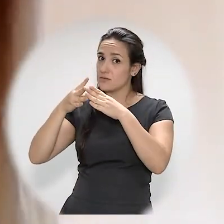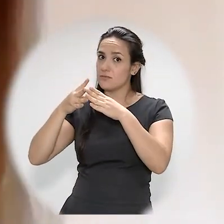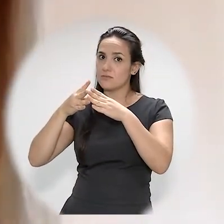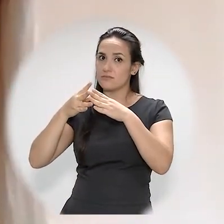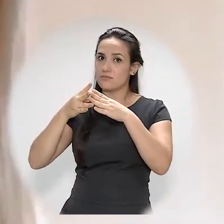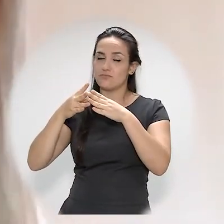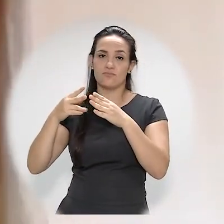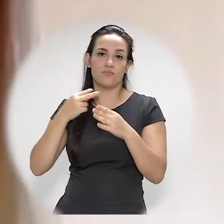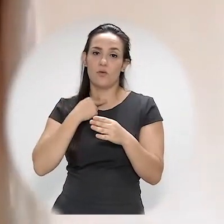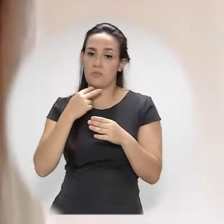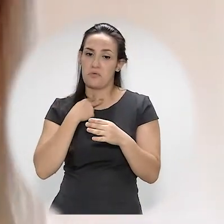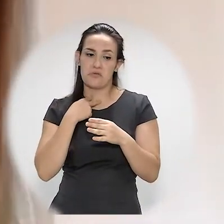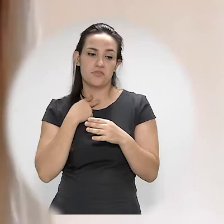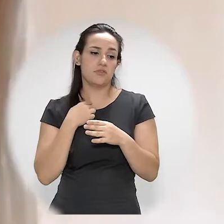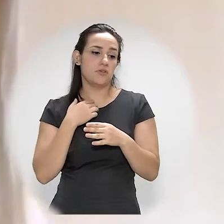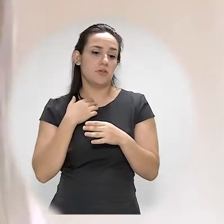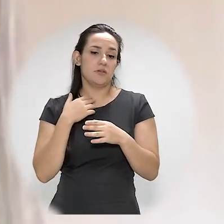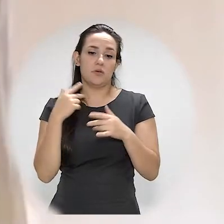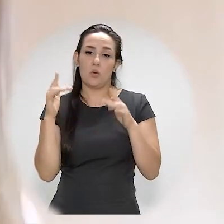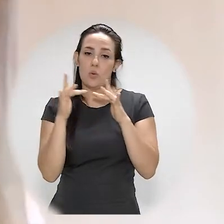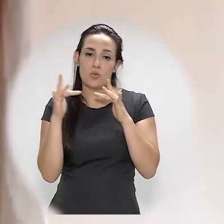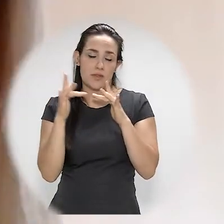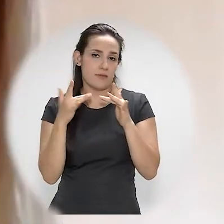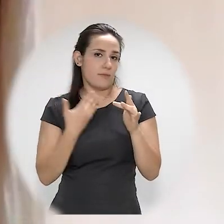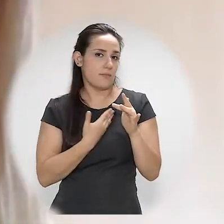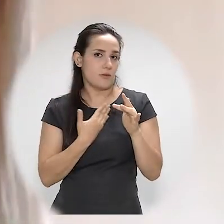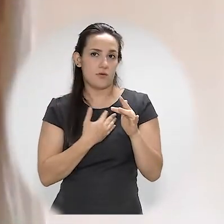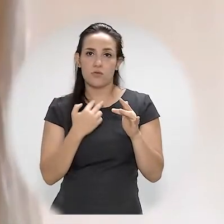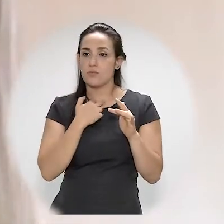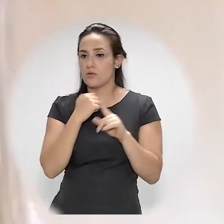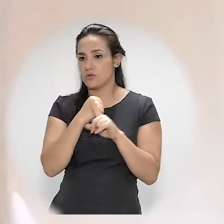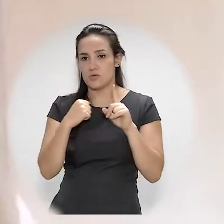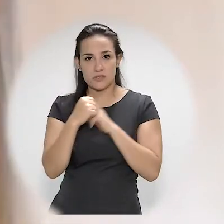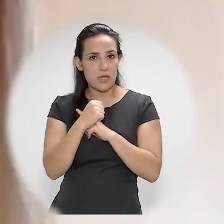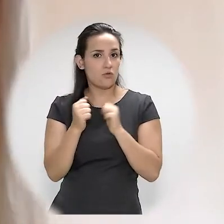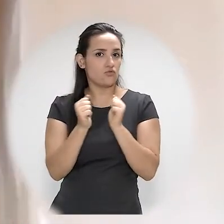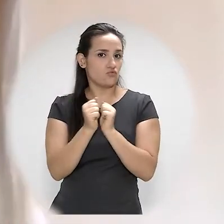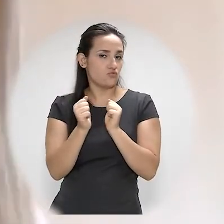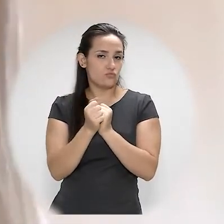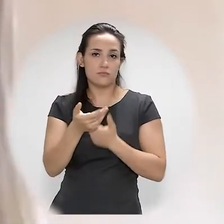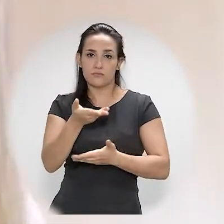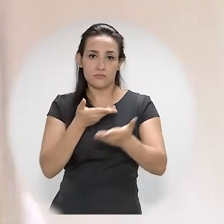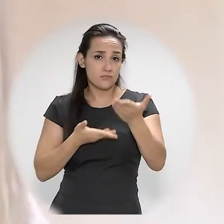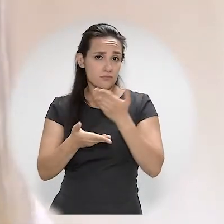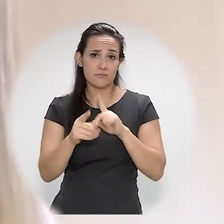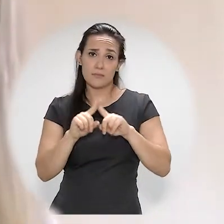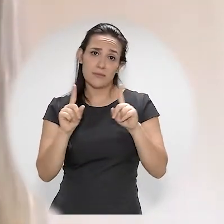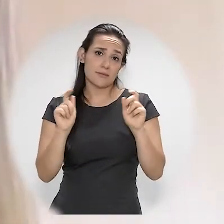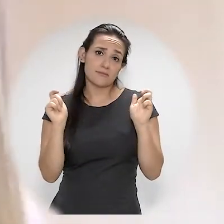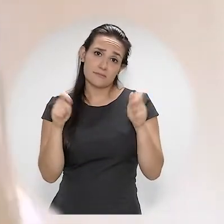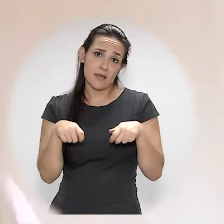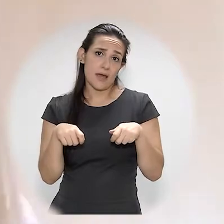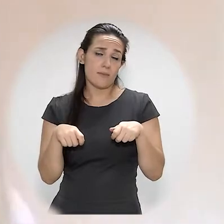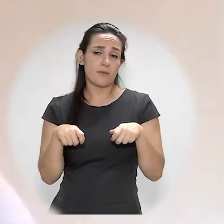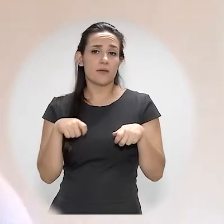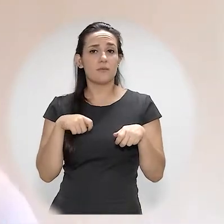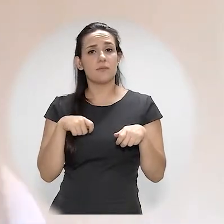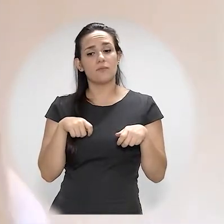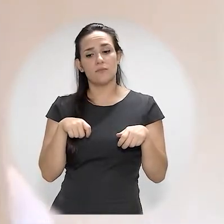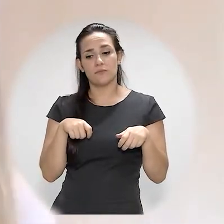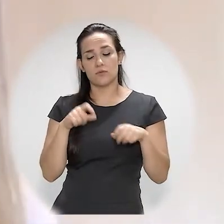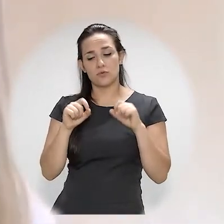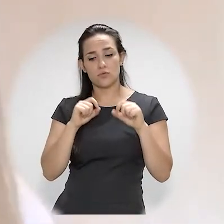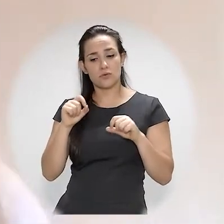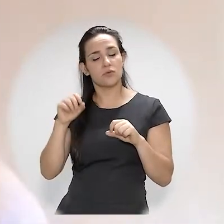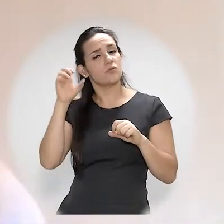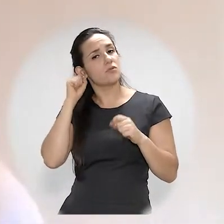diferente. Não dá para confraternizar com os amigos, não dá para socializar, não dá para sair, né? Mas dá para fazer outras coisas,